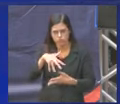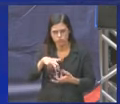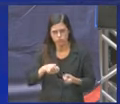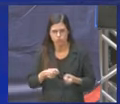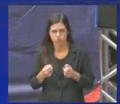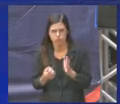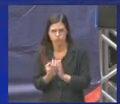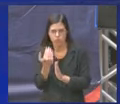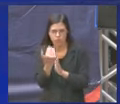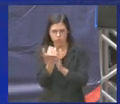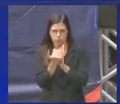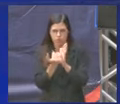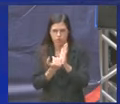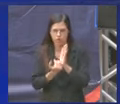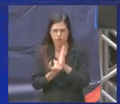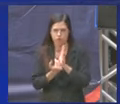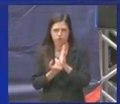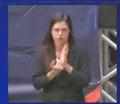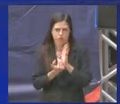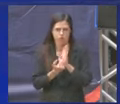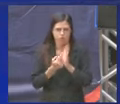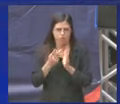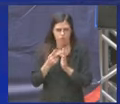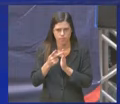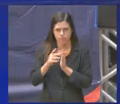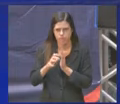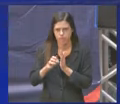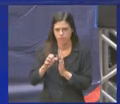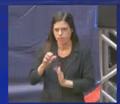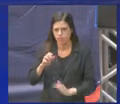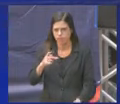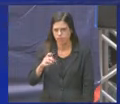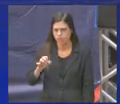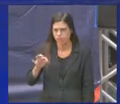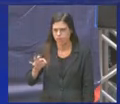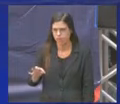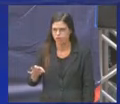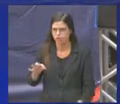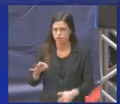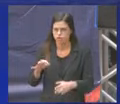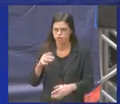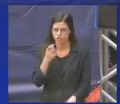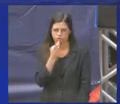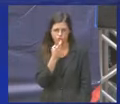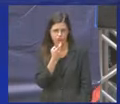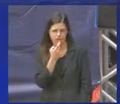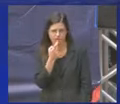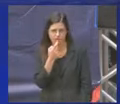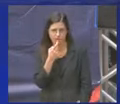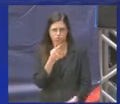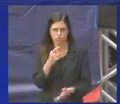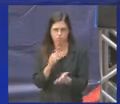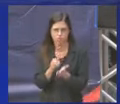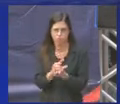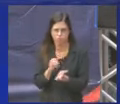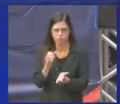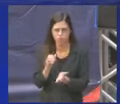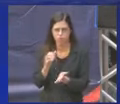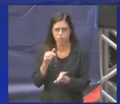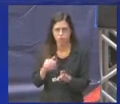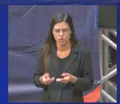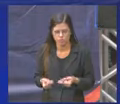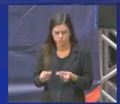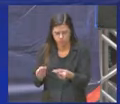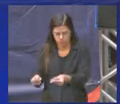REPET, que é uma máquina desenvolvida por nós, que tritura as garrafas PET, destina para as cooperativas de catadores